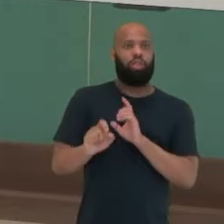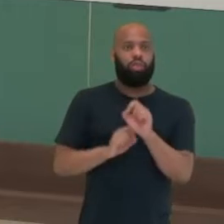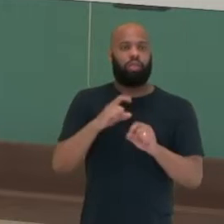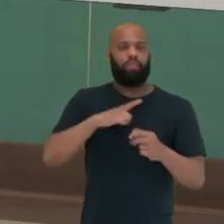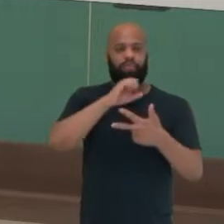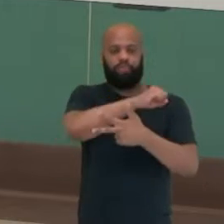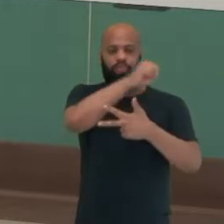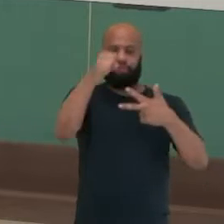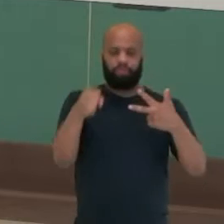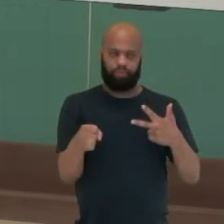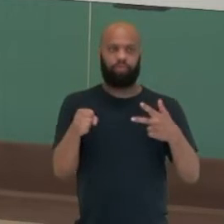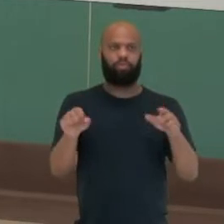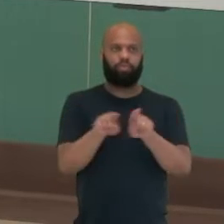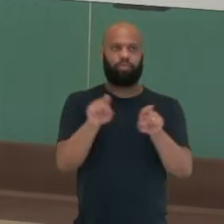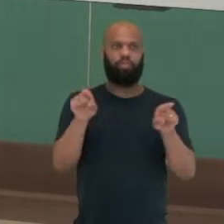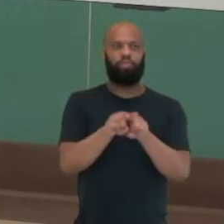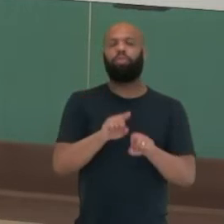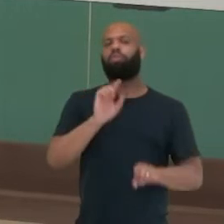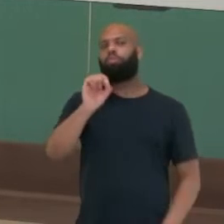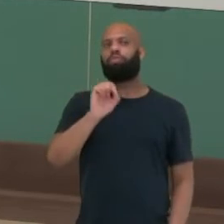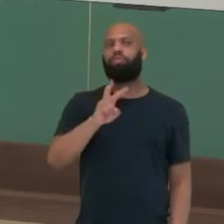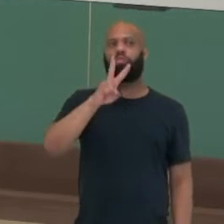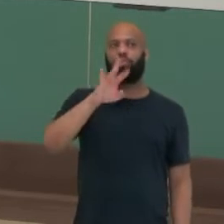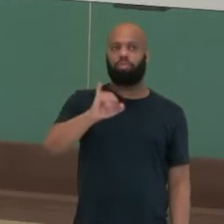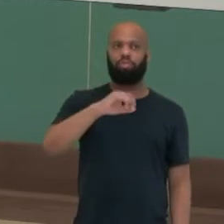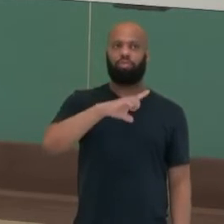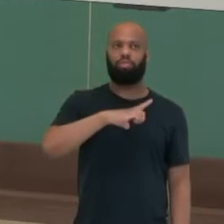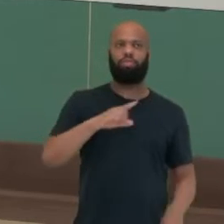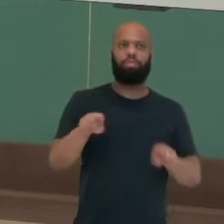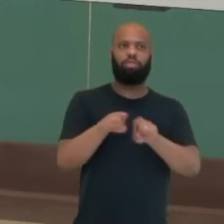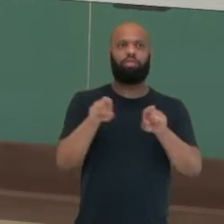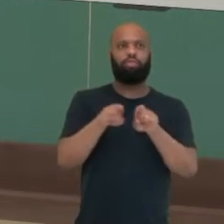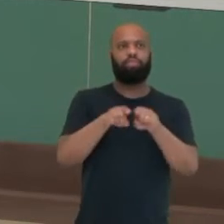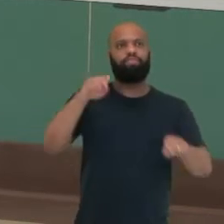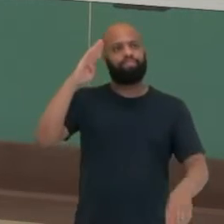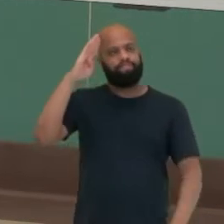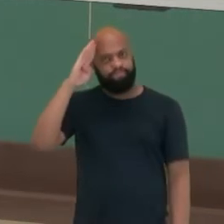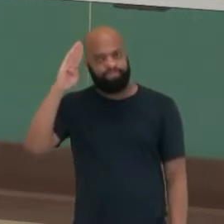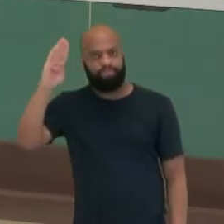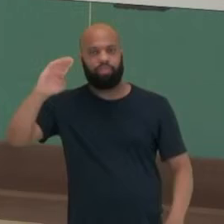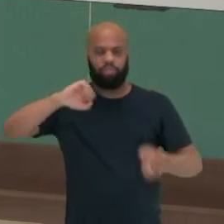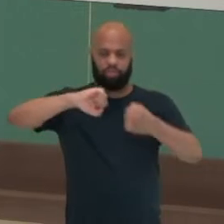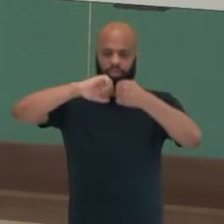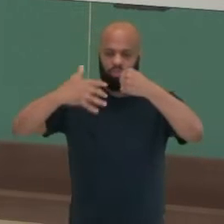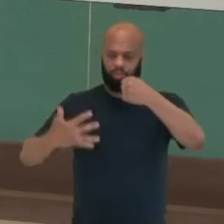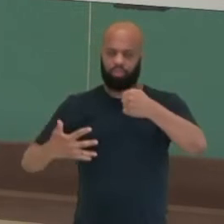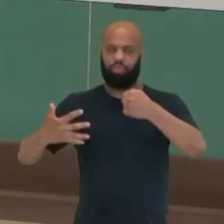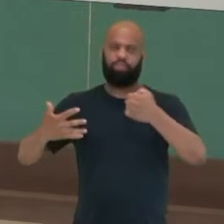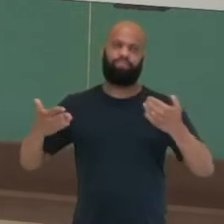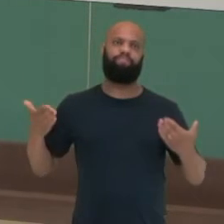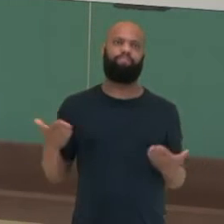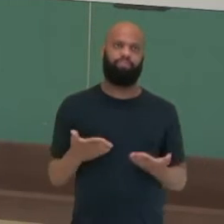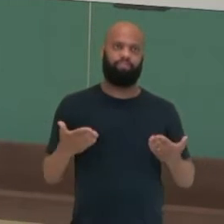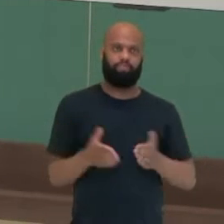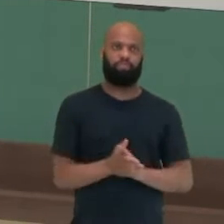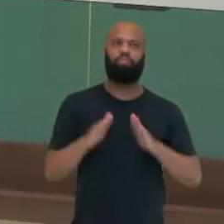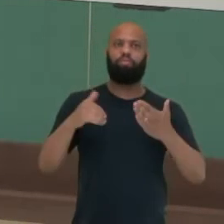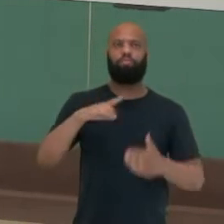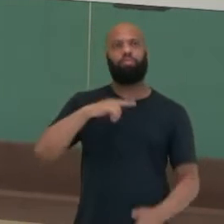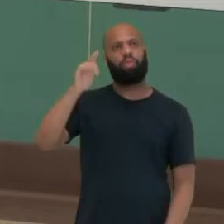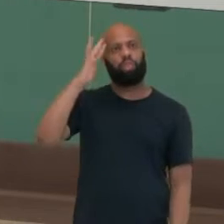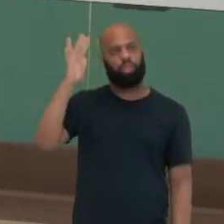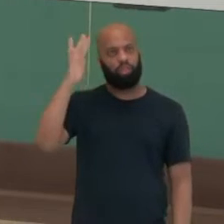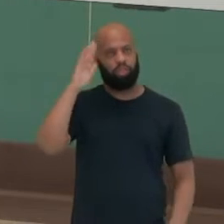tripartição dos poderes, que acaba inspirando as principais democracias modernas. A teoria